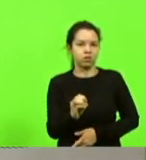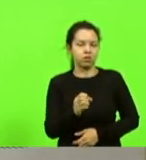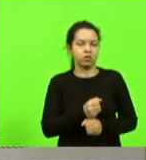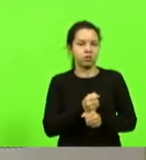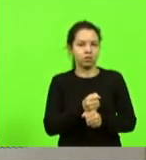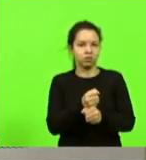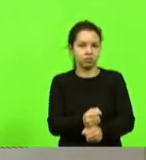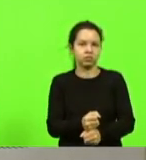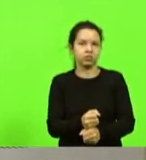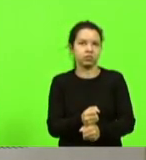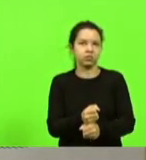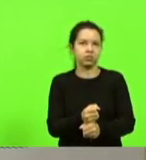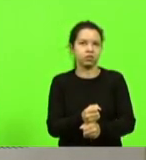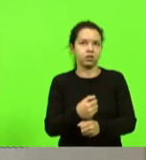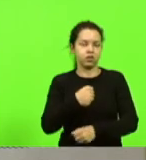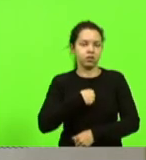ganho